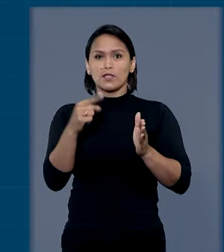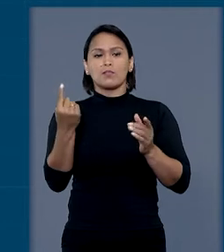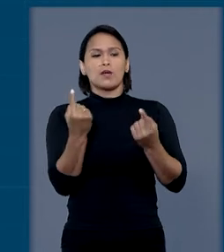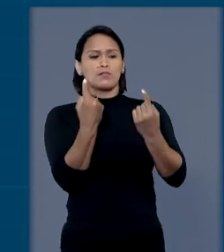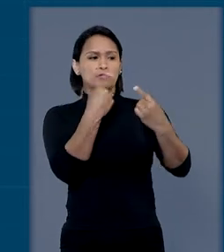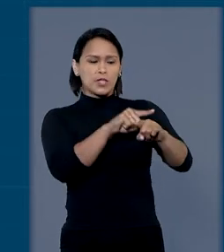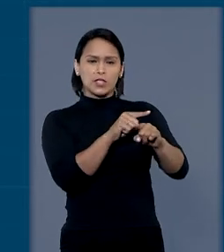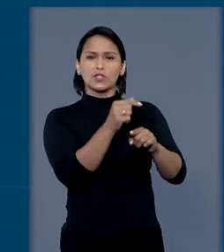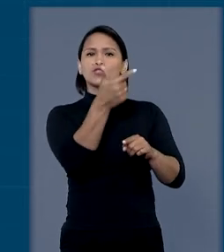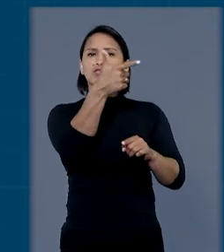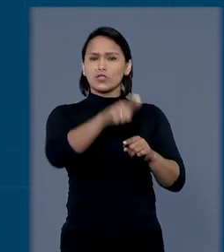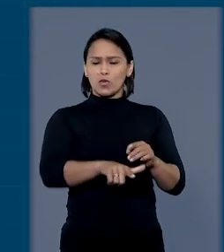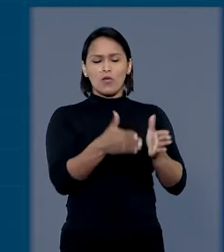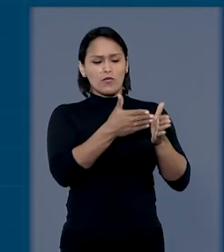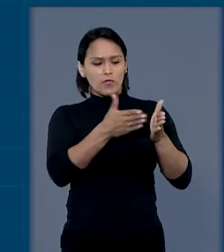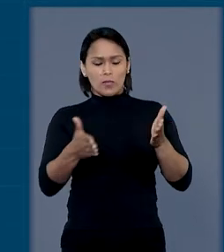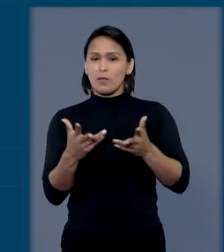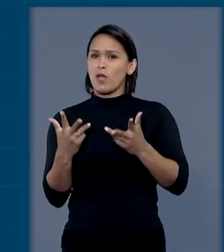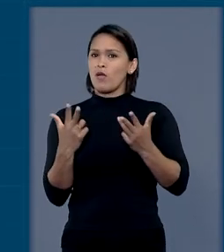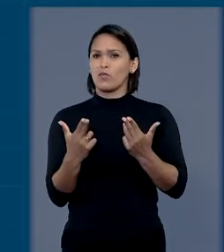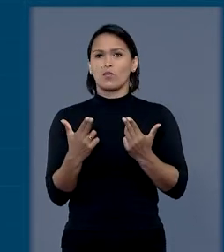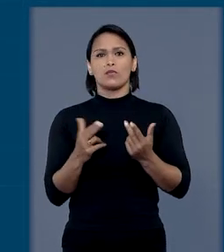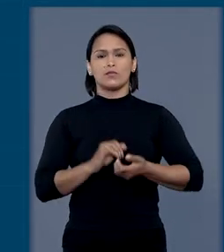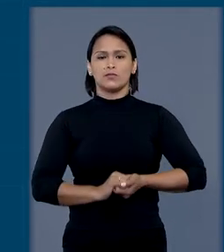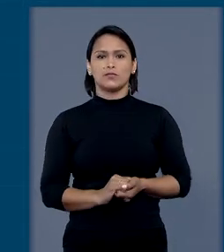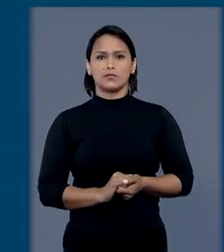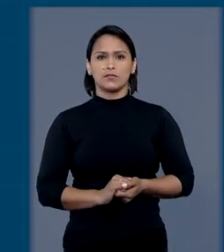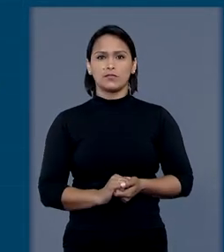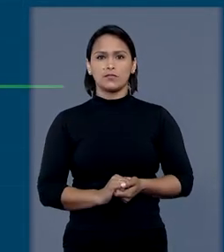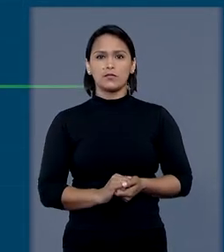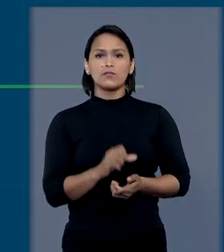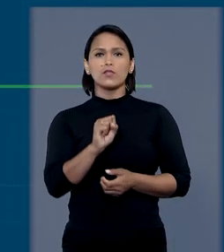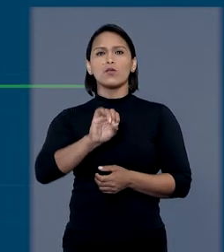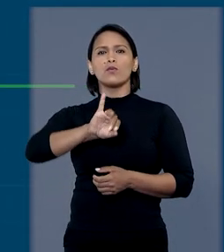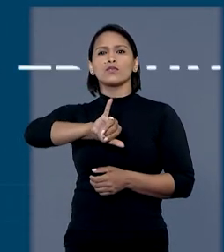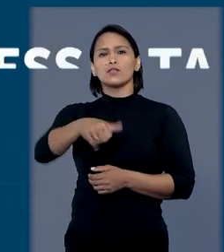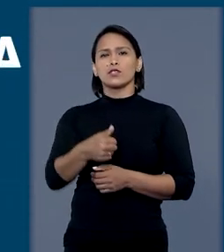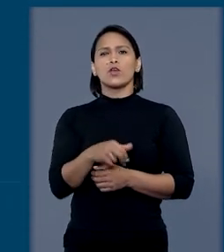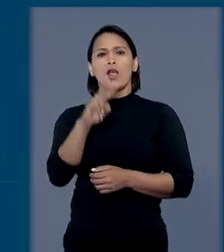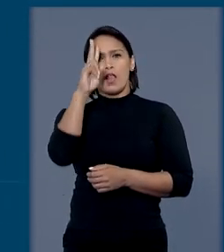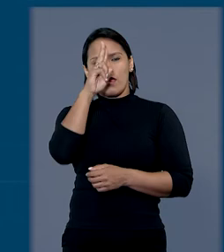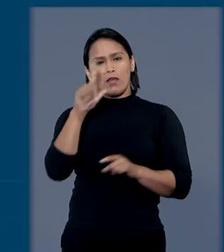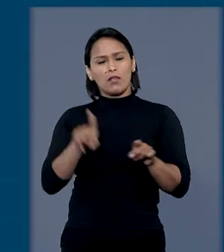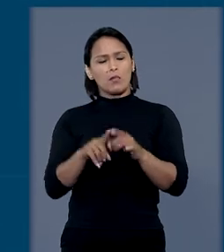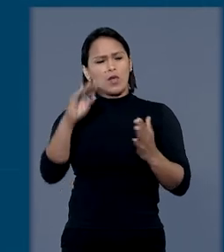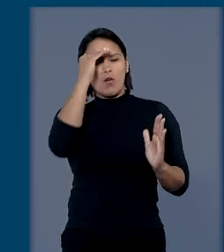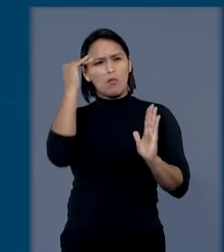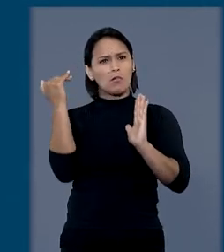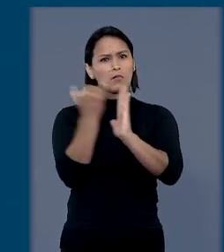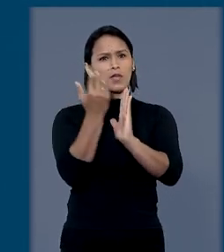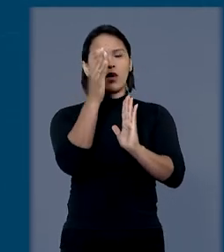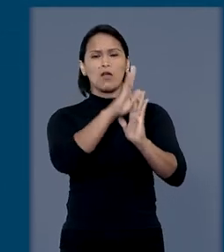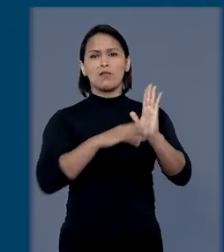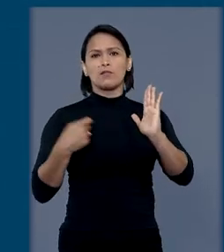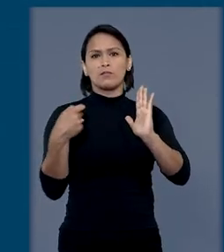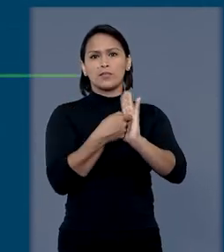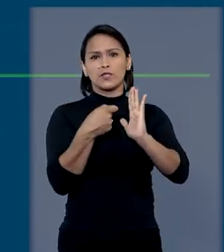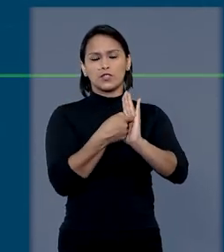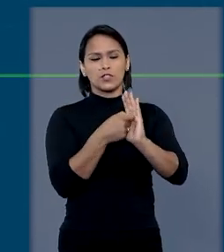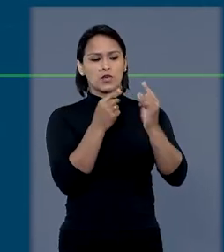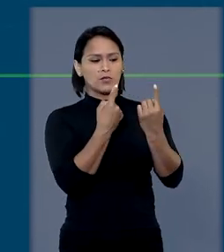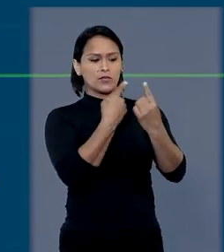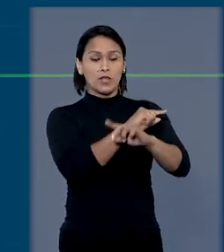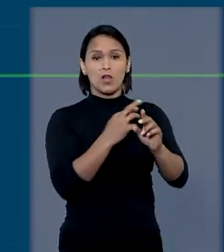para interposição dos recursos permanece inalterado. O STJ reforça que é obrigatório ao